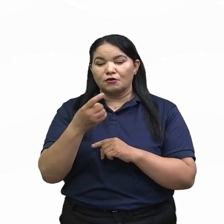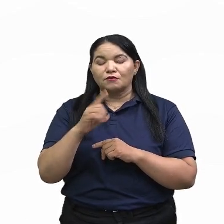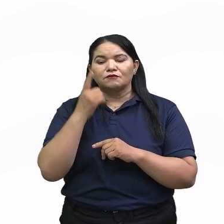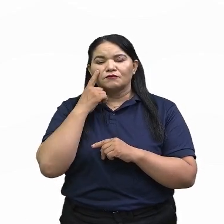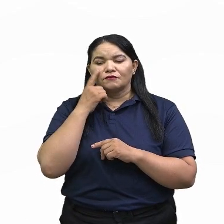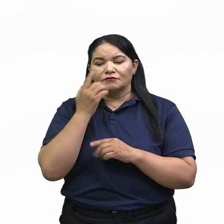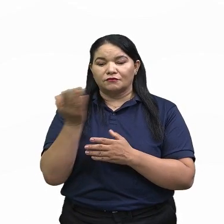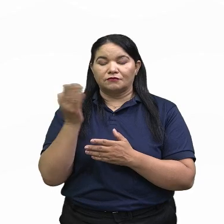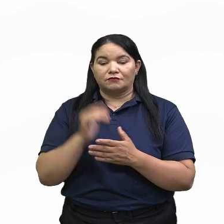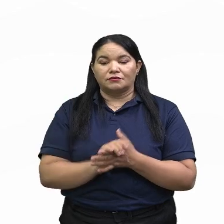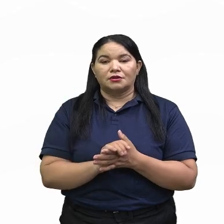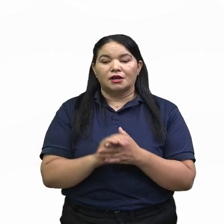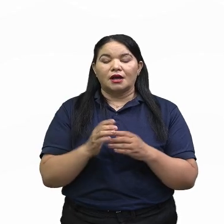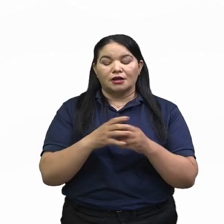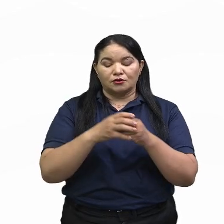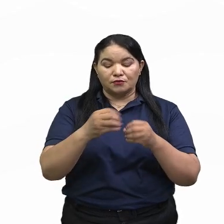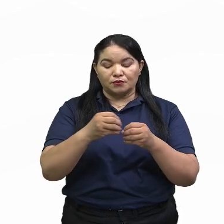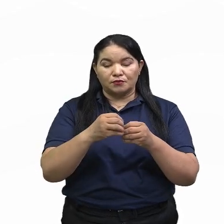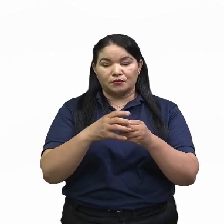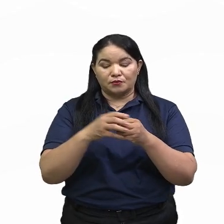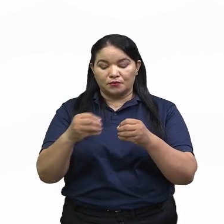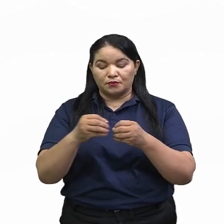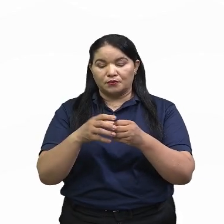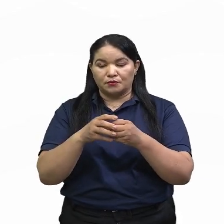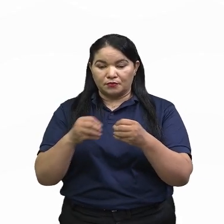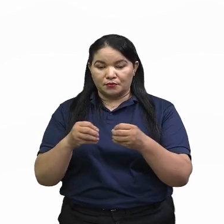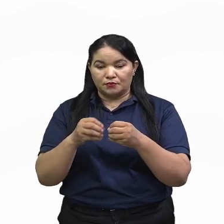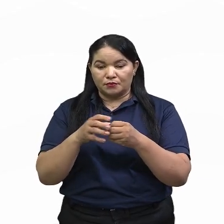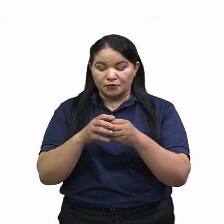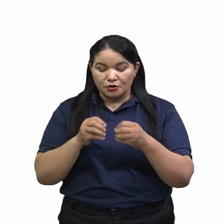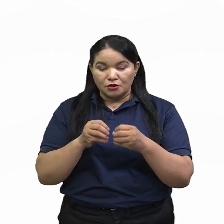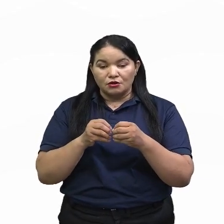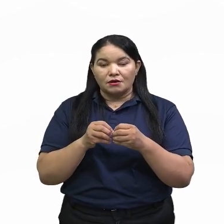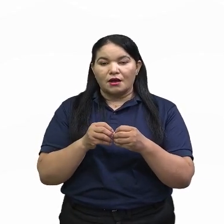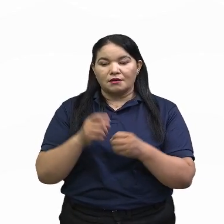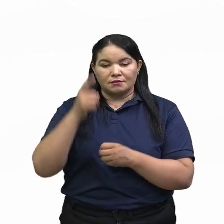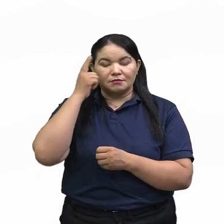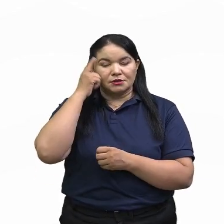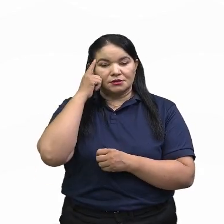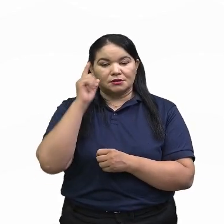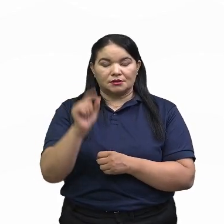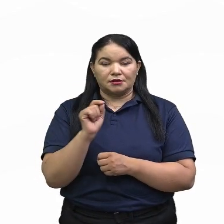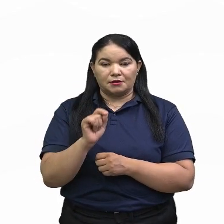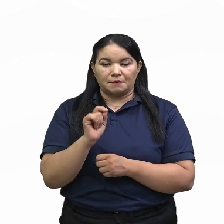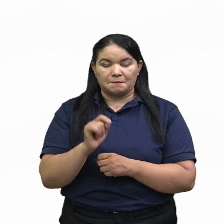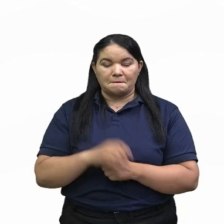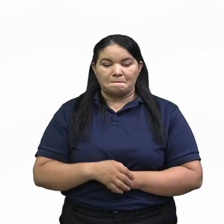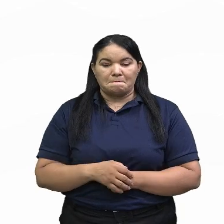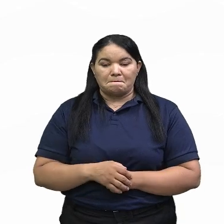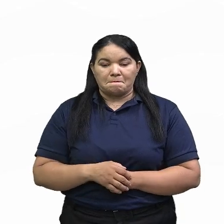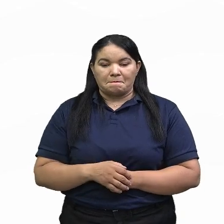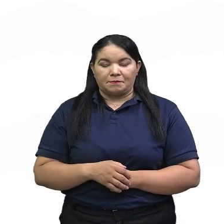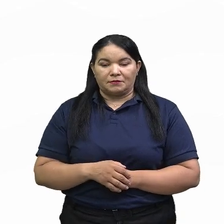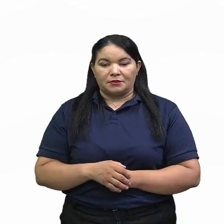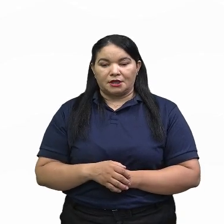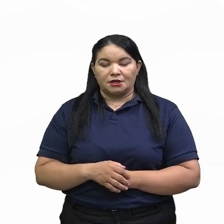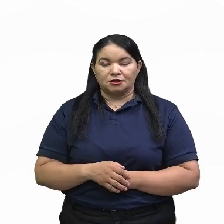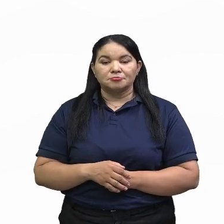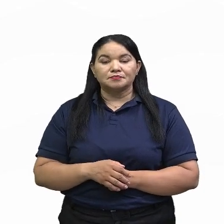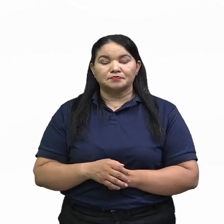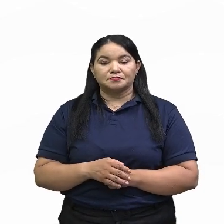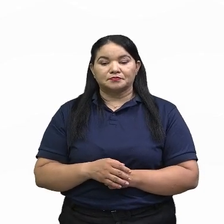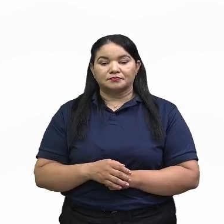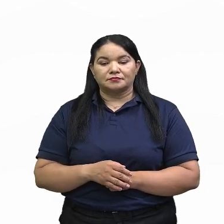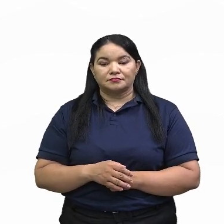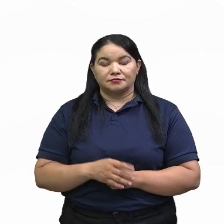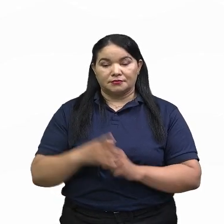a fissão nuclear, nós não podemos só pensar de forma que esse